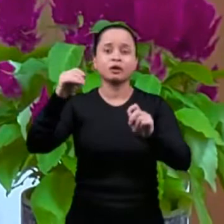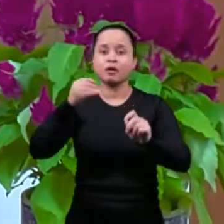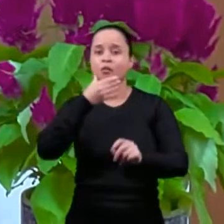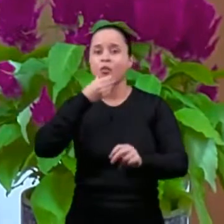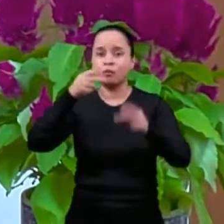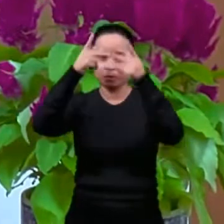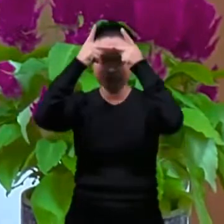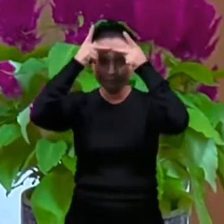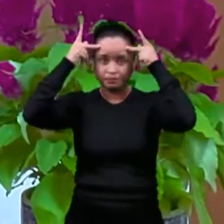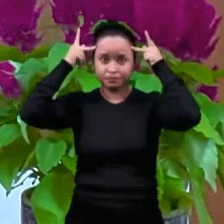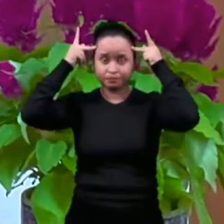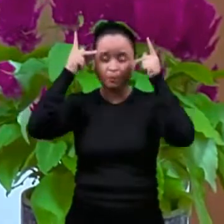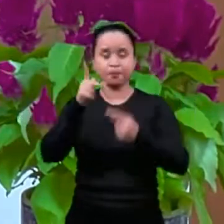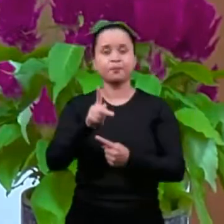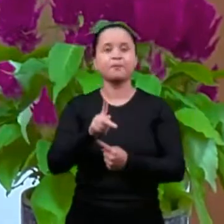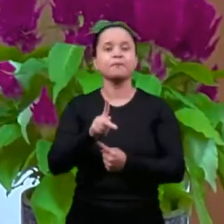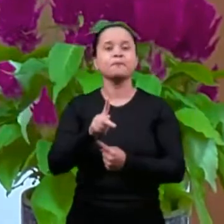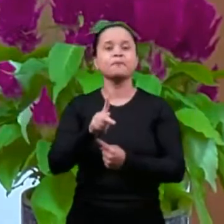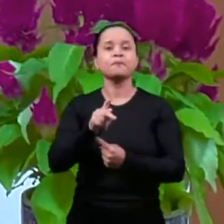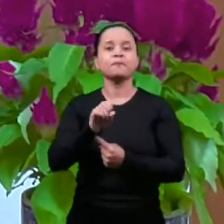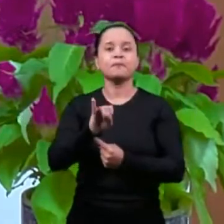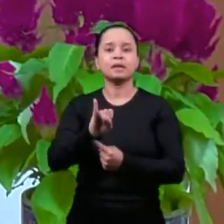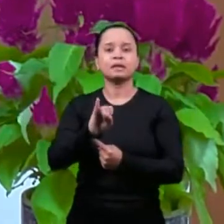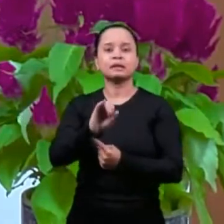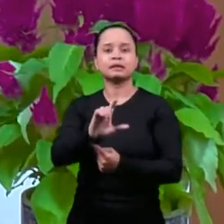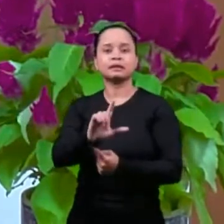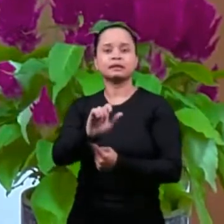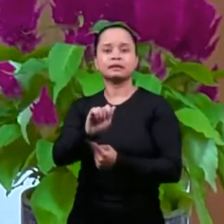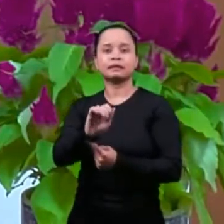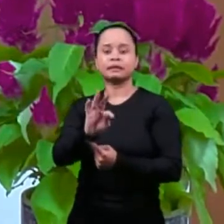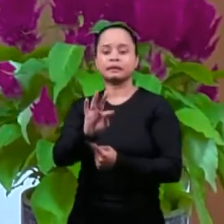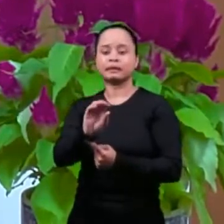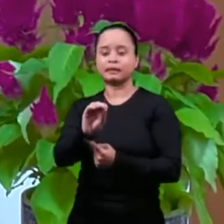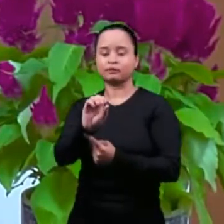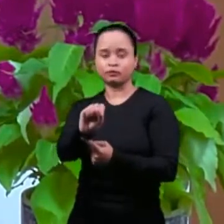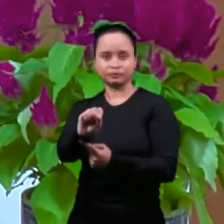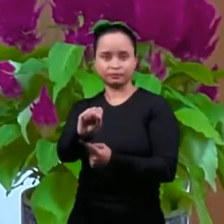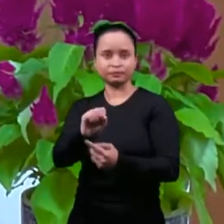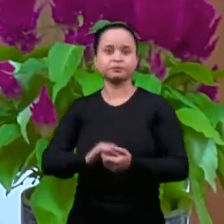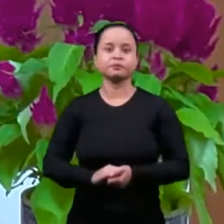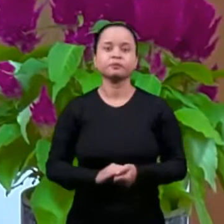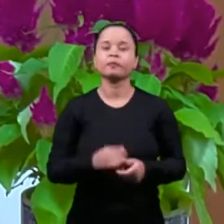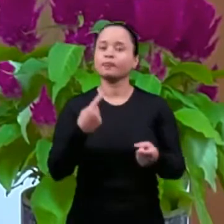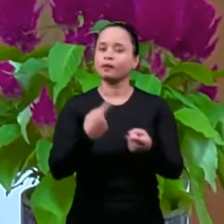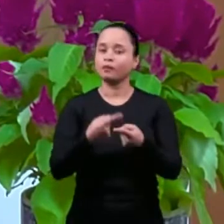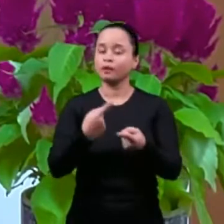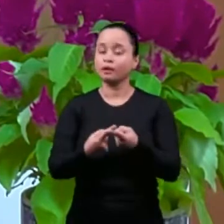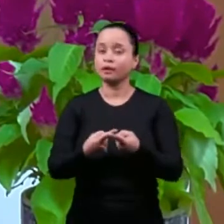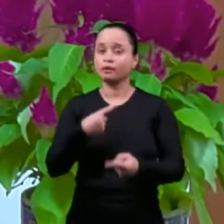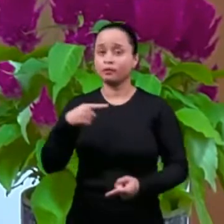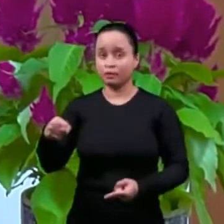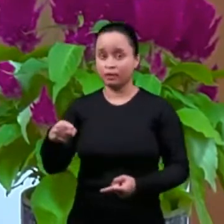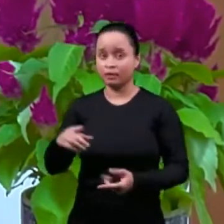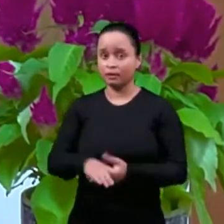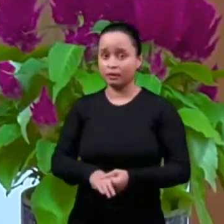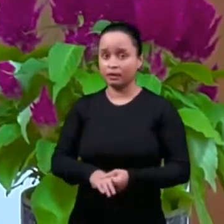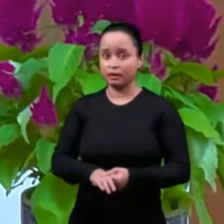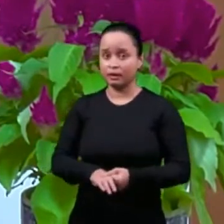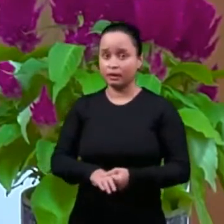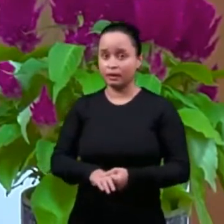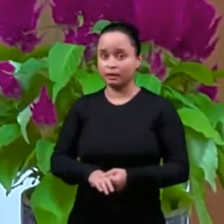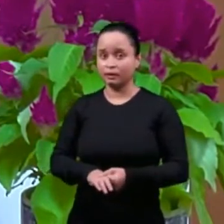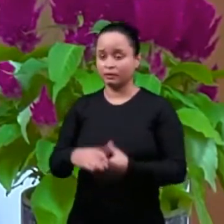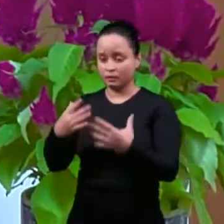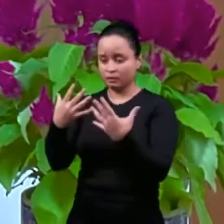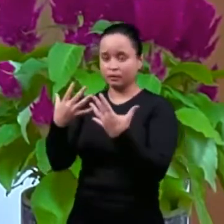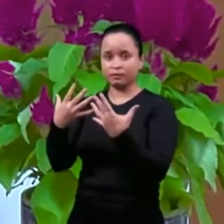história porque foi ele que permitiu a condenação do Senhor Jesus e a sua